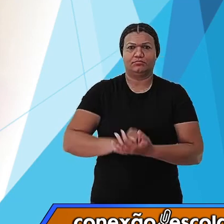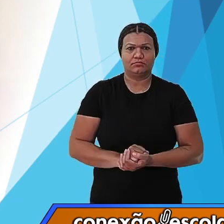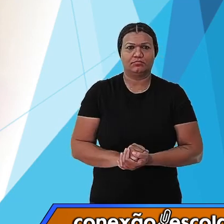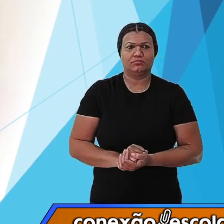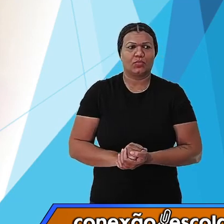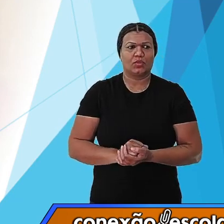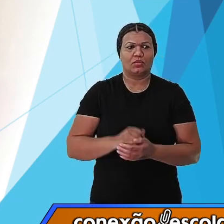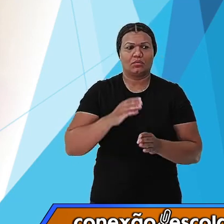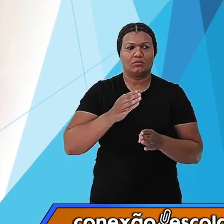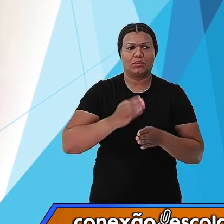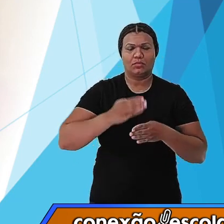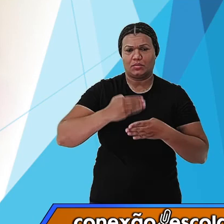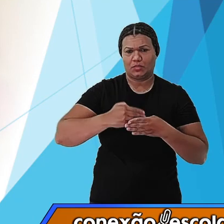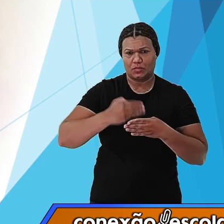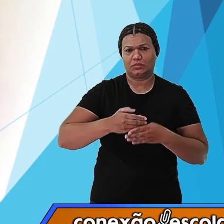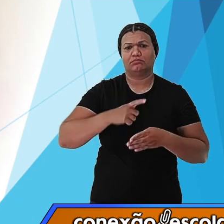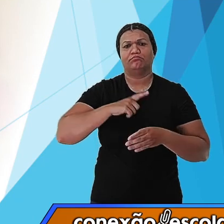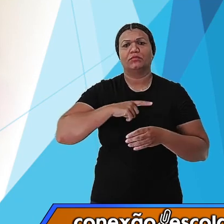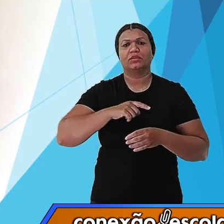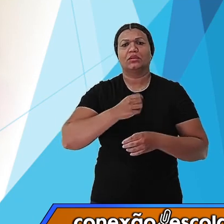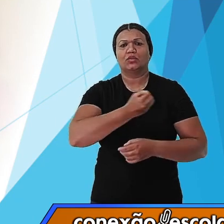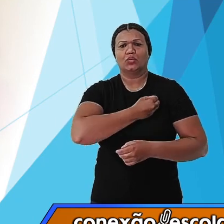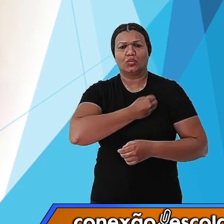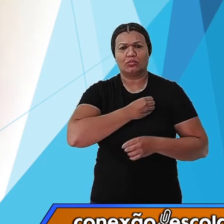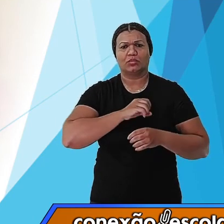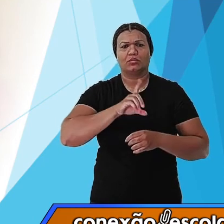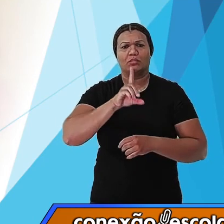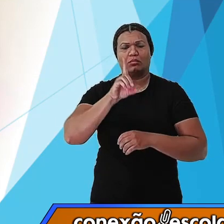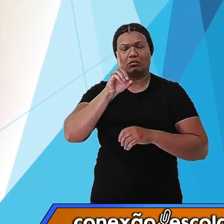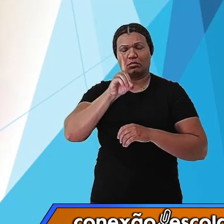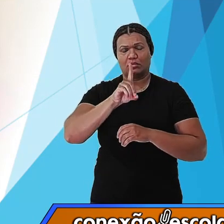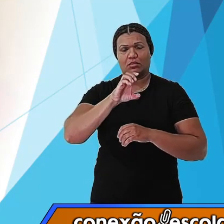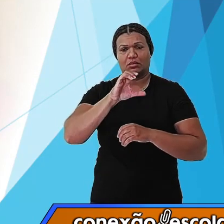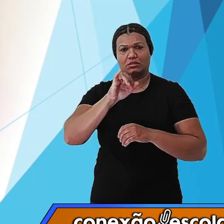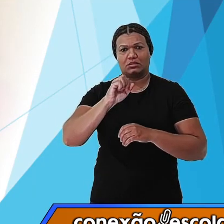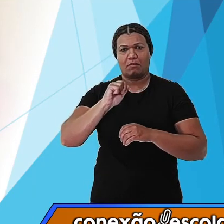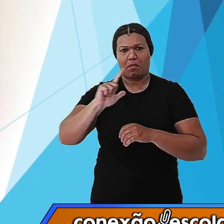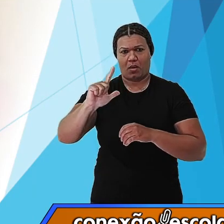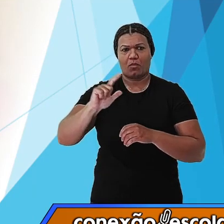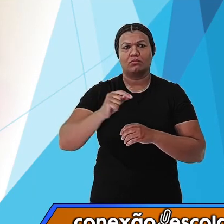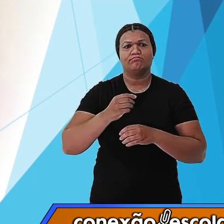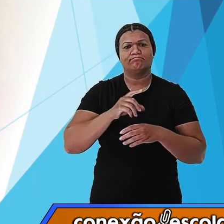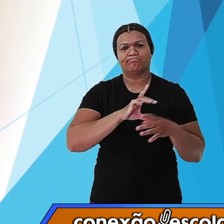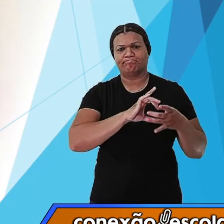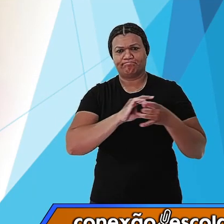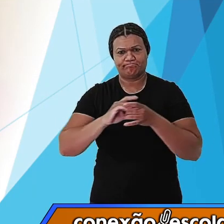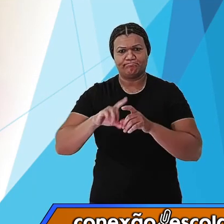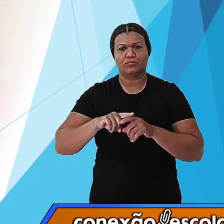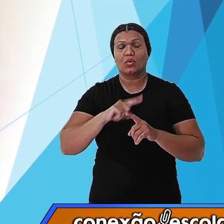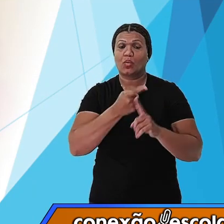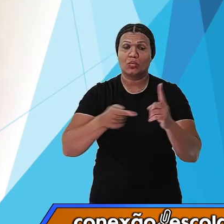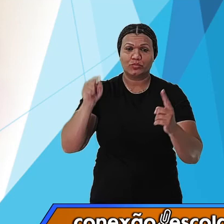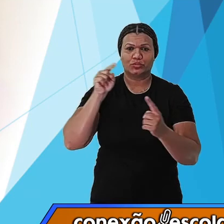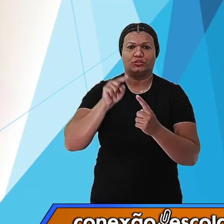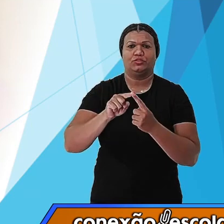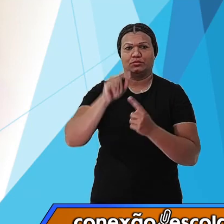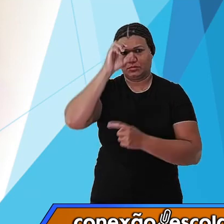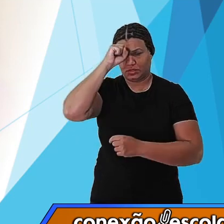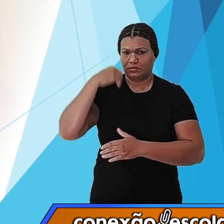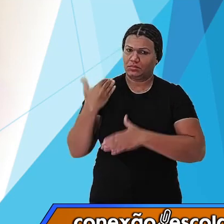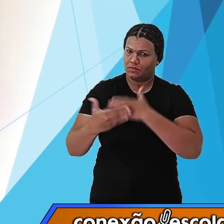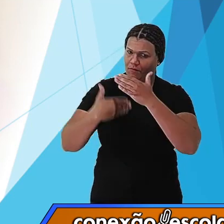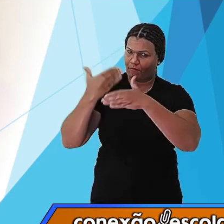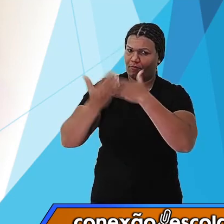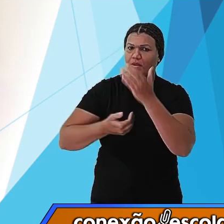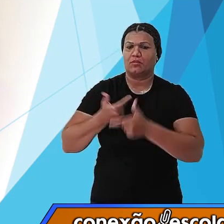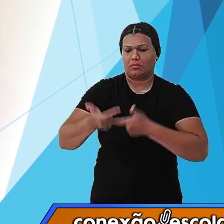indo-arábicos, sistema de numeração decimal e contextualizamos um pouco. Esses foram os objetivos de aprendizagem e